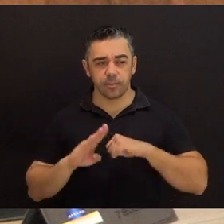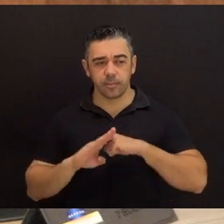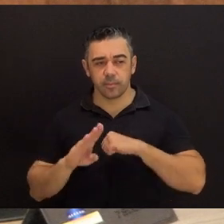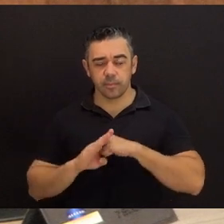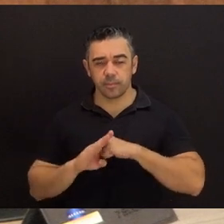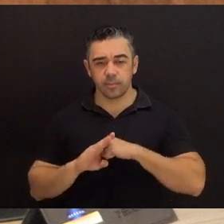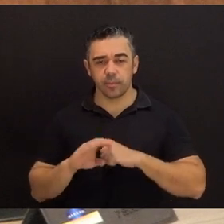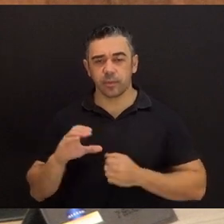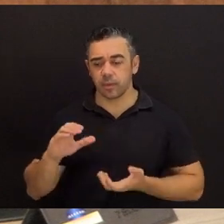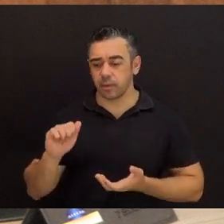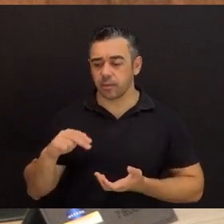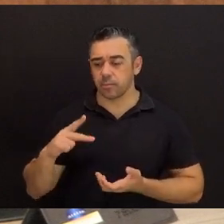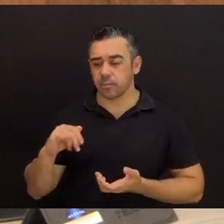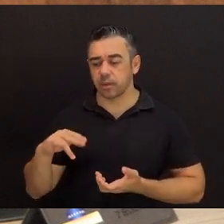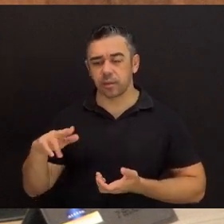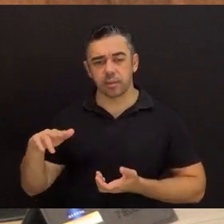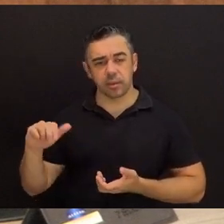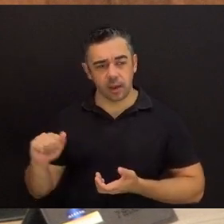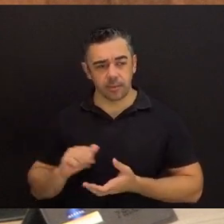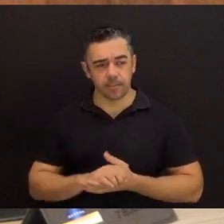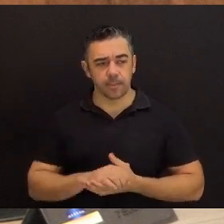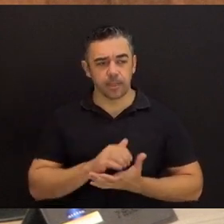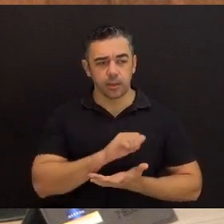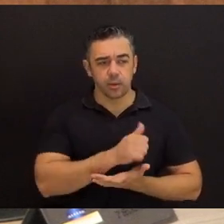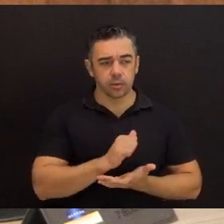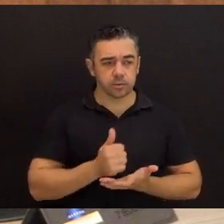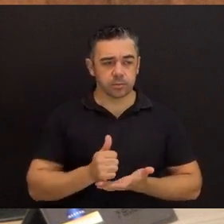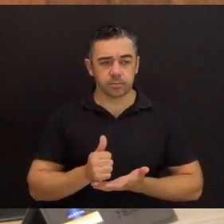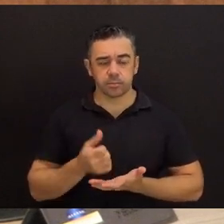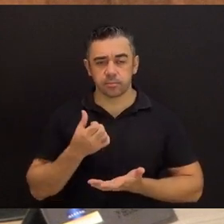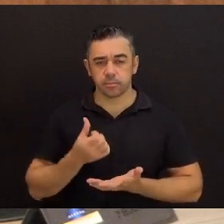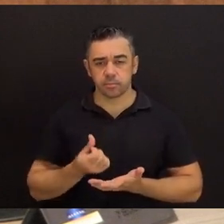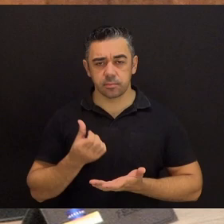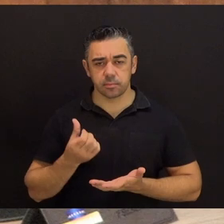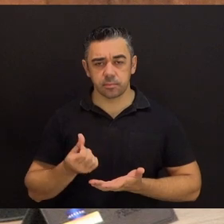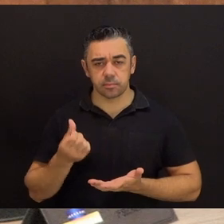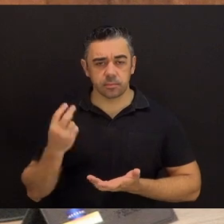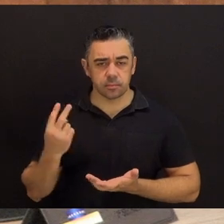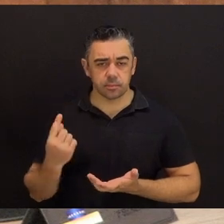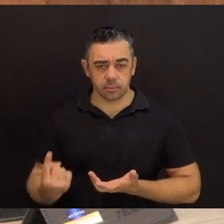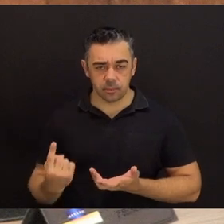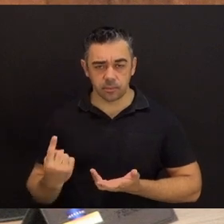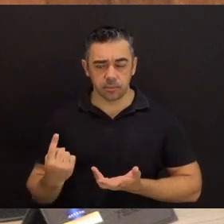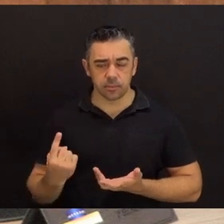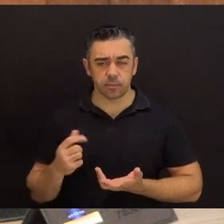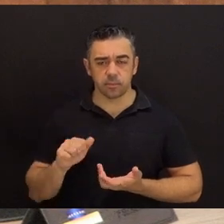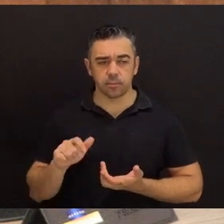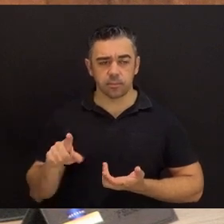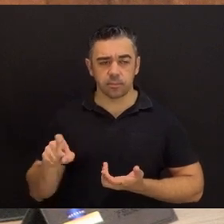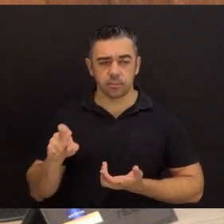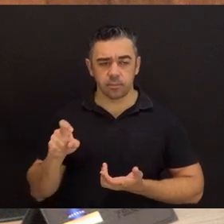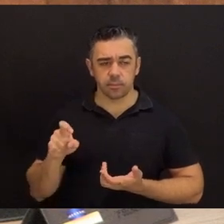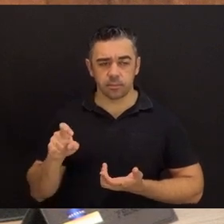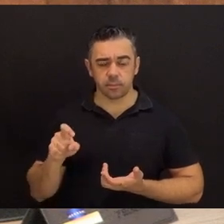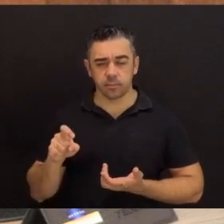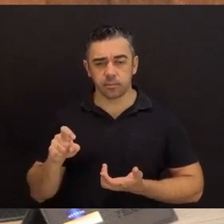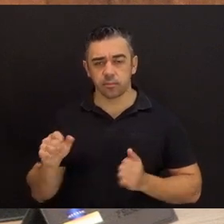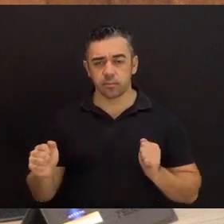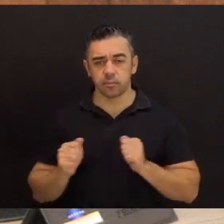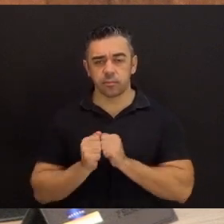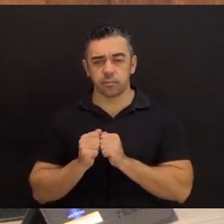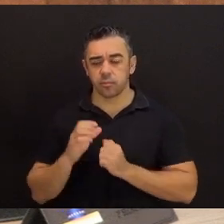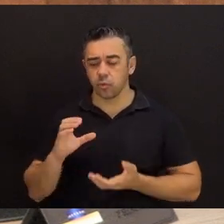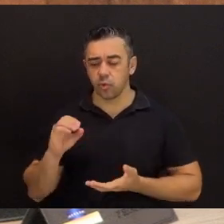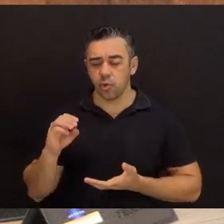Campina do Taquaral indicação de número 11661 do vereador Alex porcott junto a